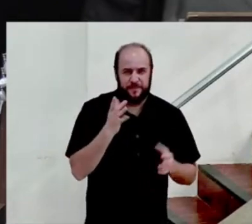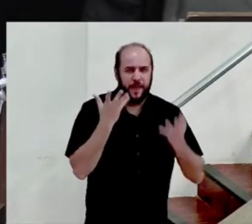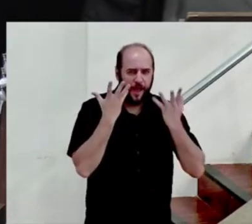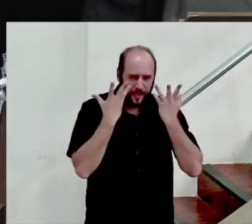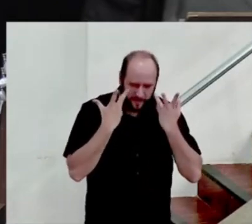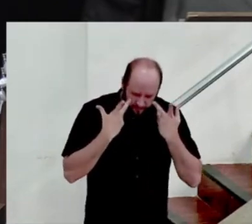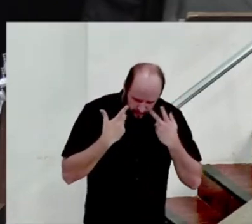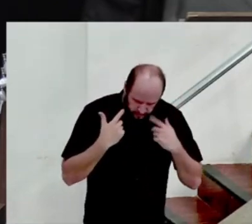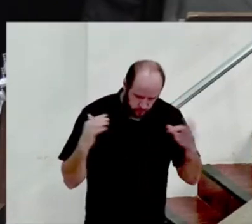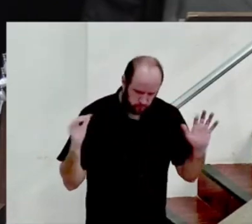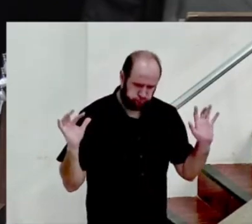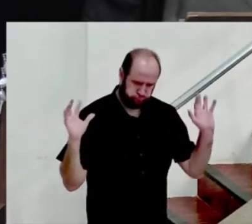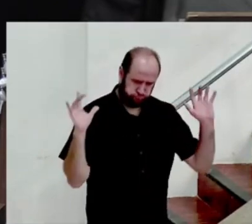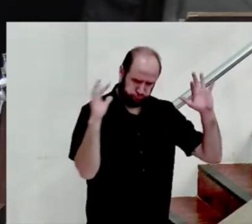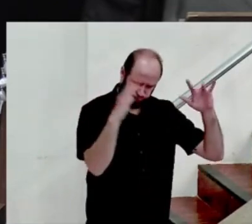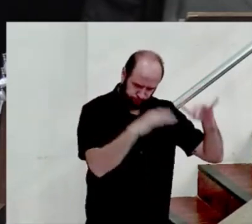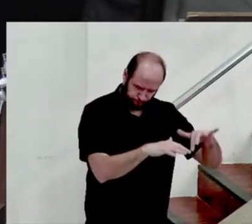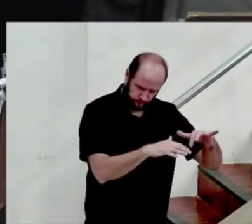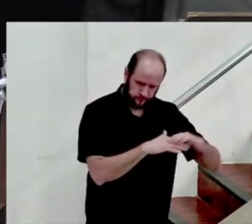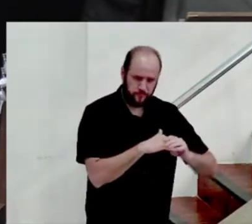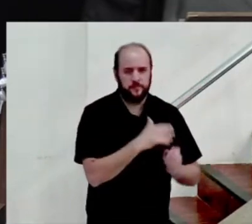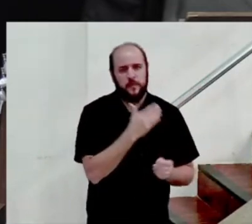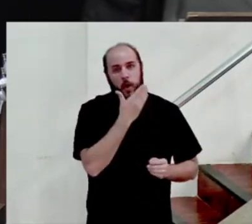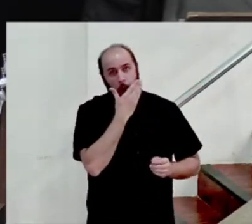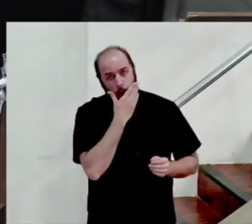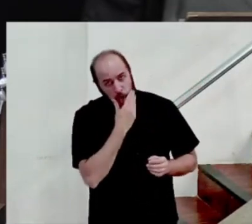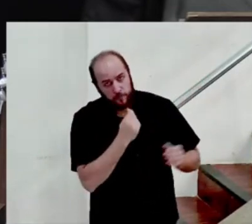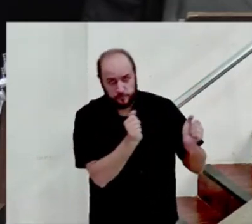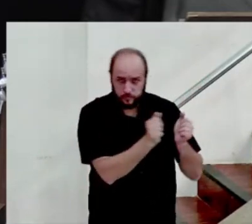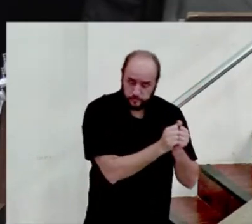animais, o ser humano ali dentro,